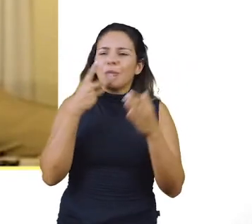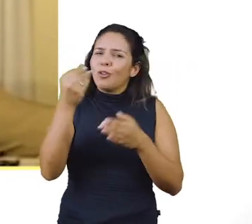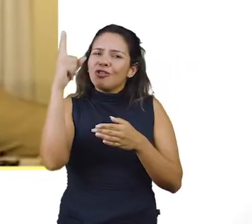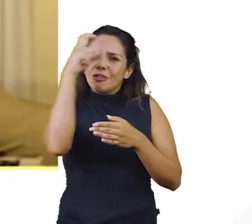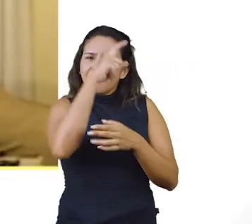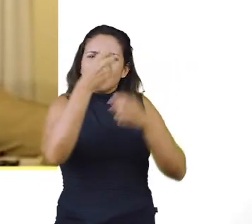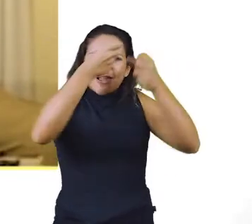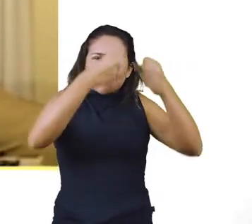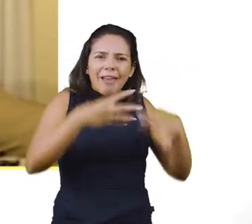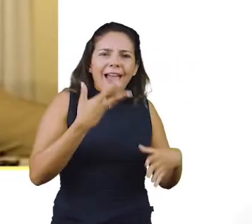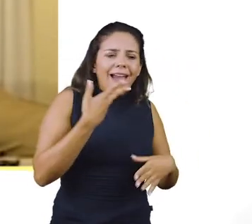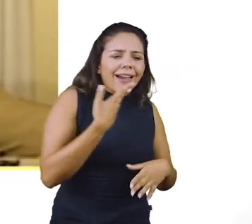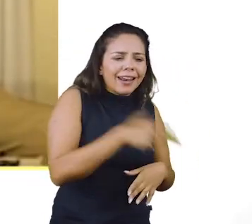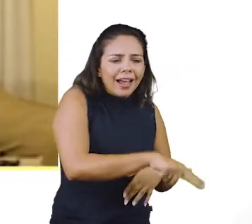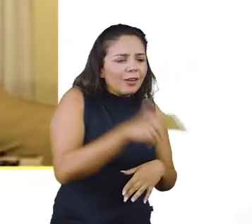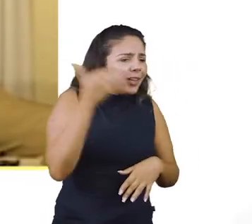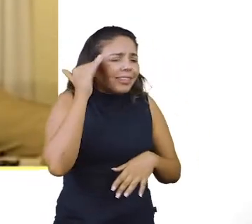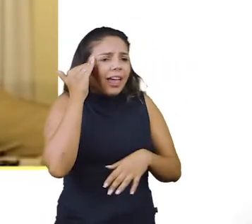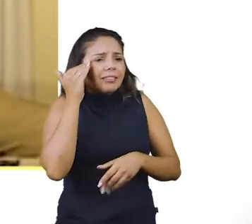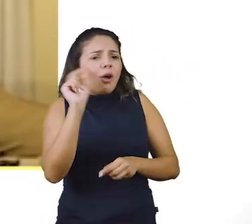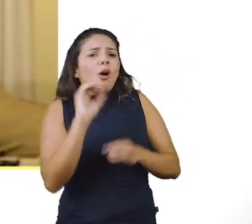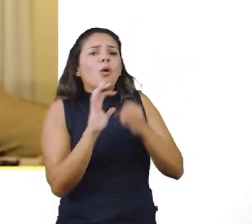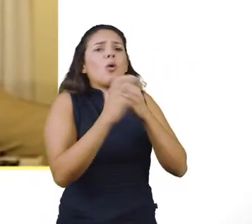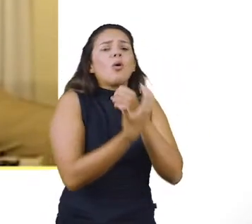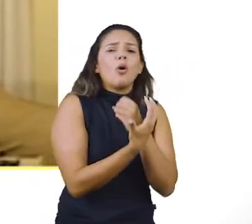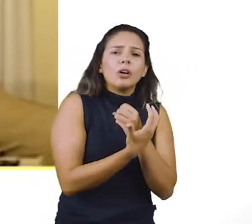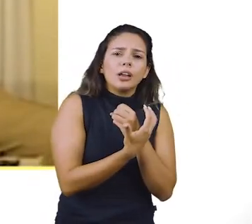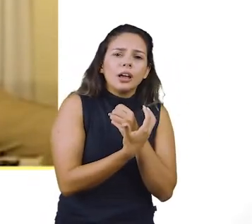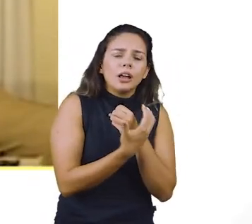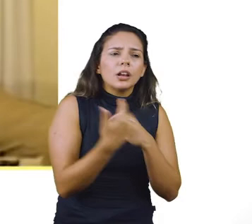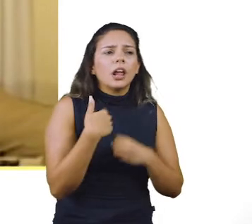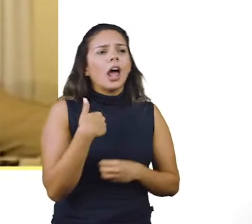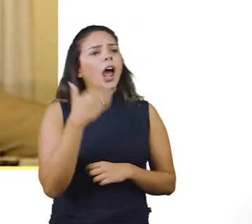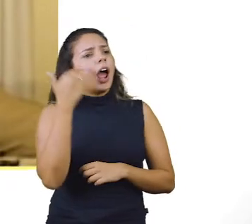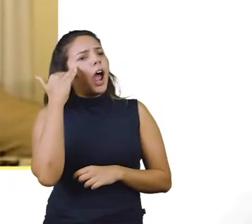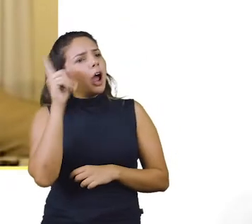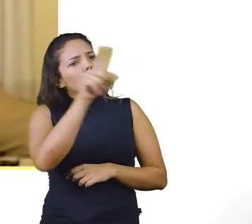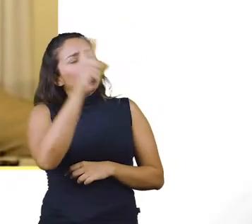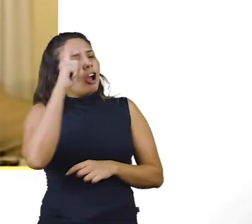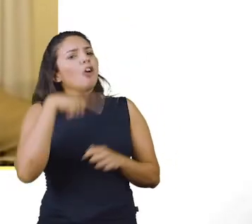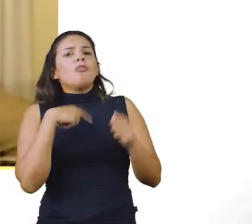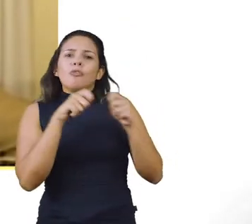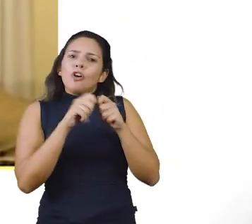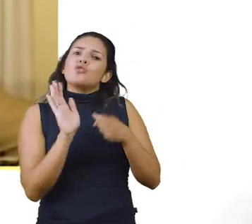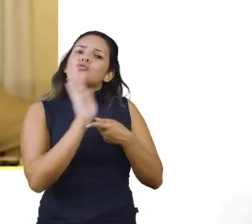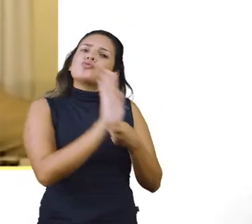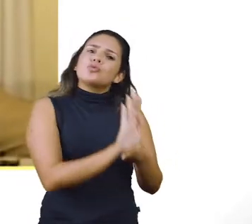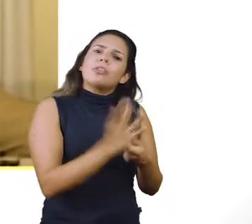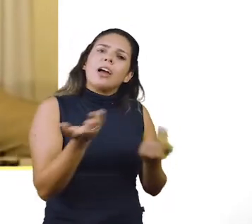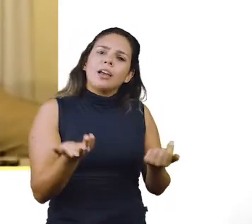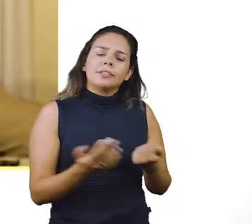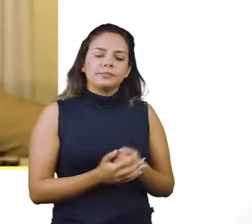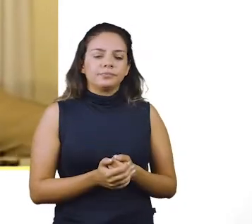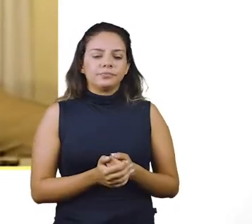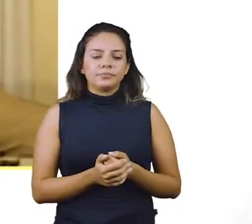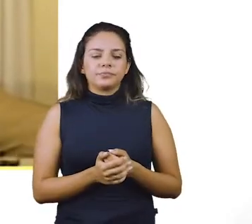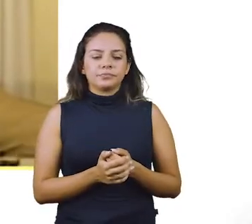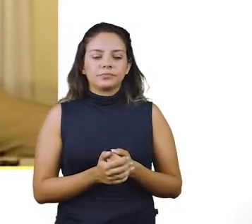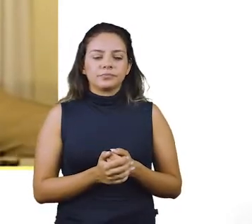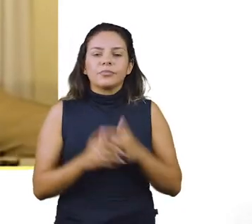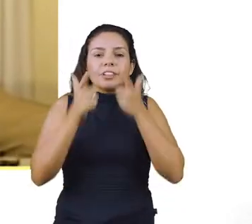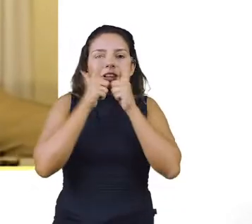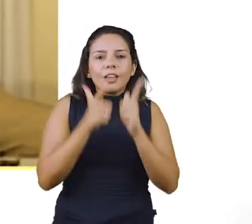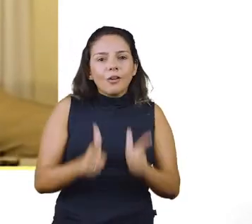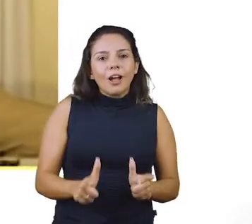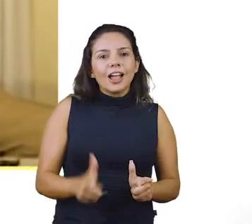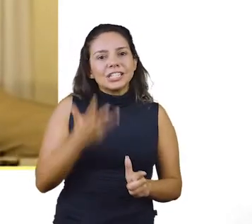esse momento que a gente está vivendo. E eu falei, cara, eu acho que eu posso contribuir com tudo isso, justamente com a linguagem que eu